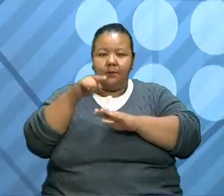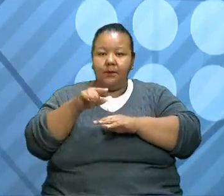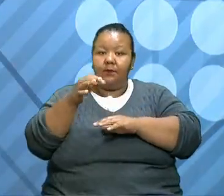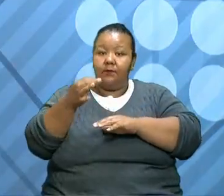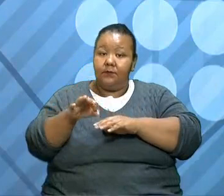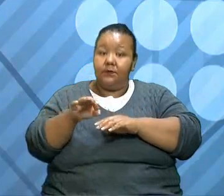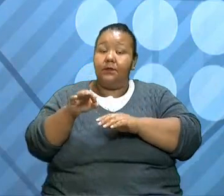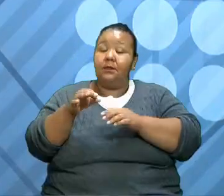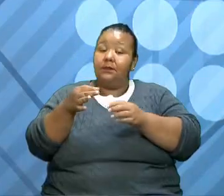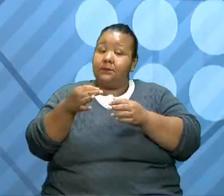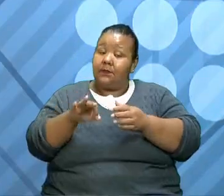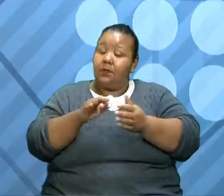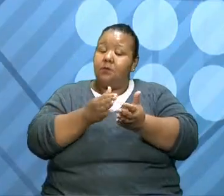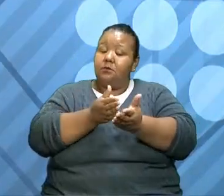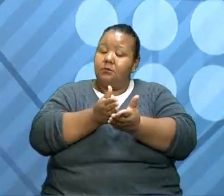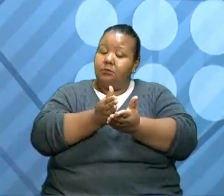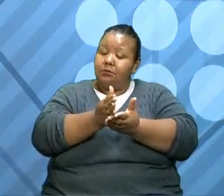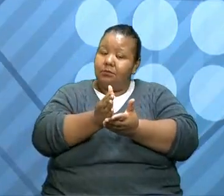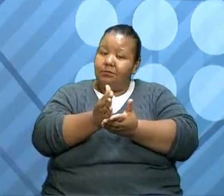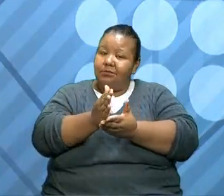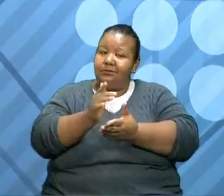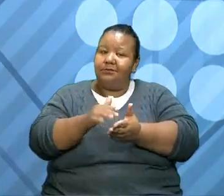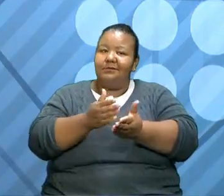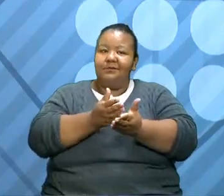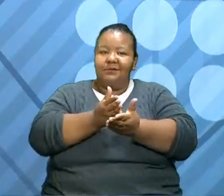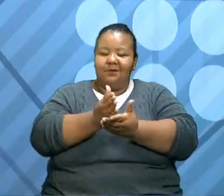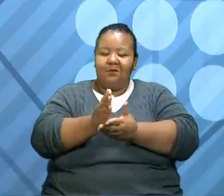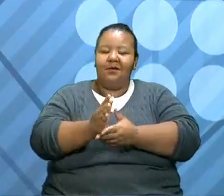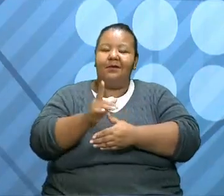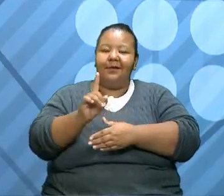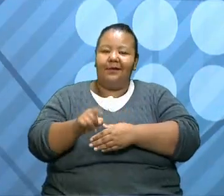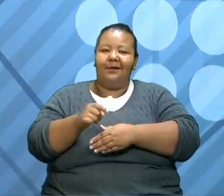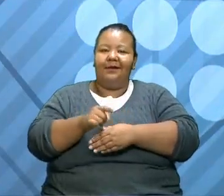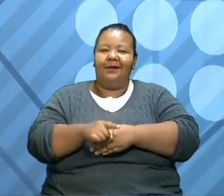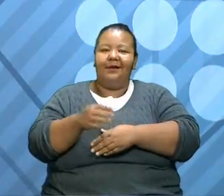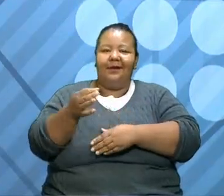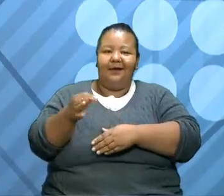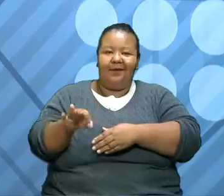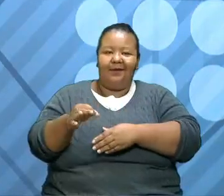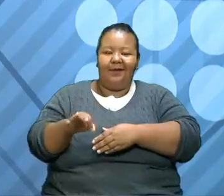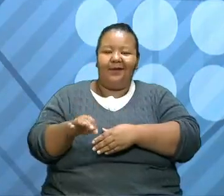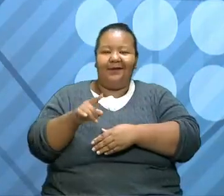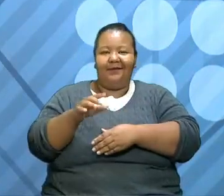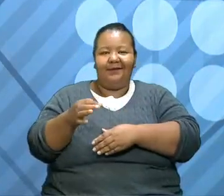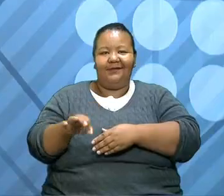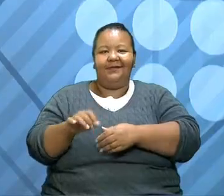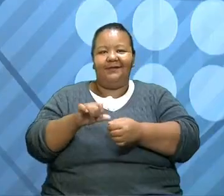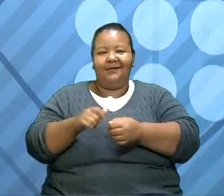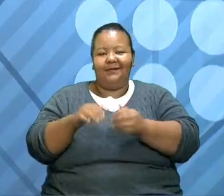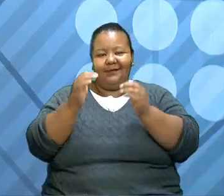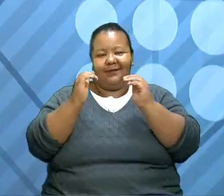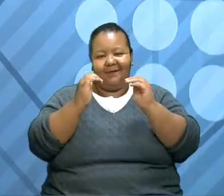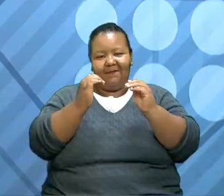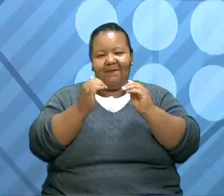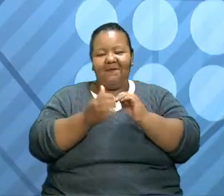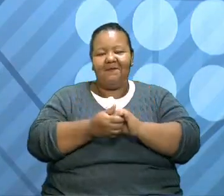está no caminho correto, se esse caminho que foi traçado é o correto, que se é o certo e tem que seguir.